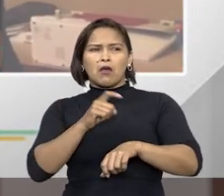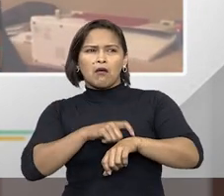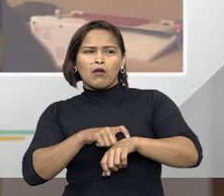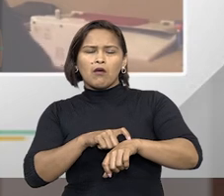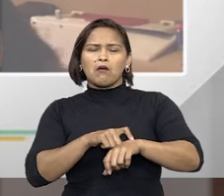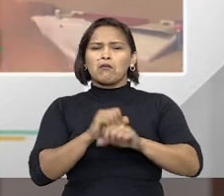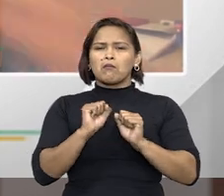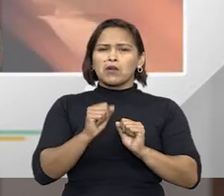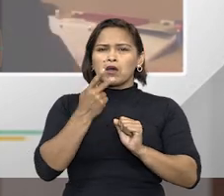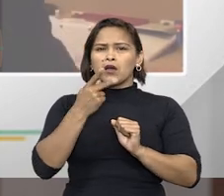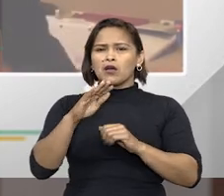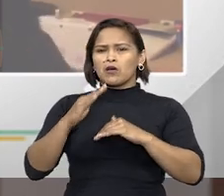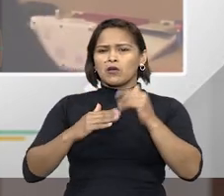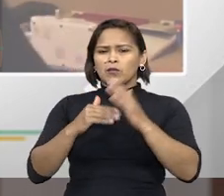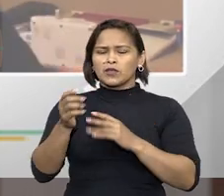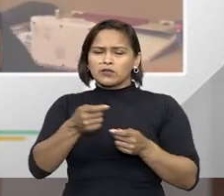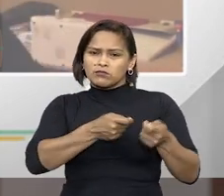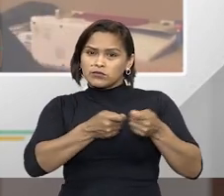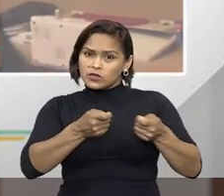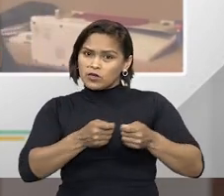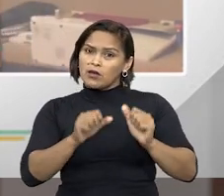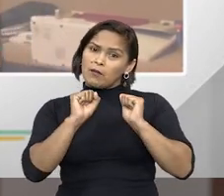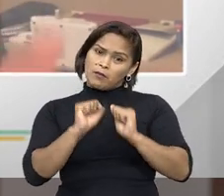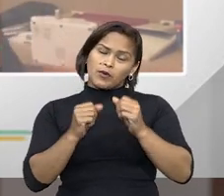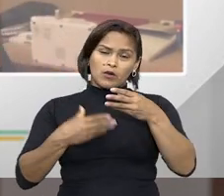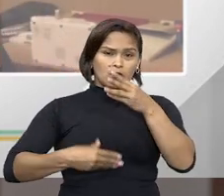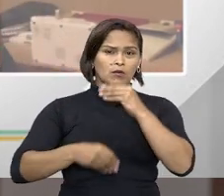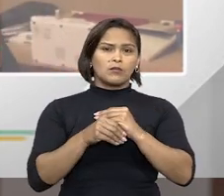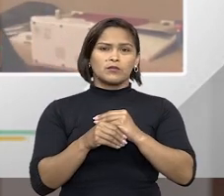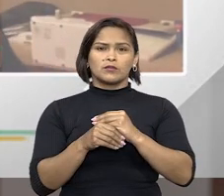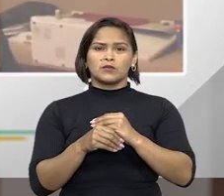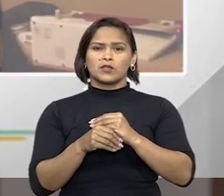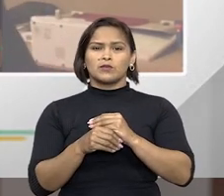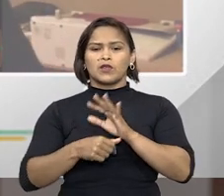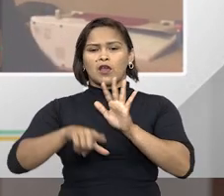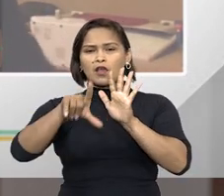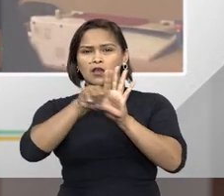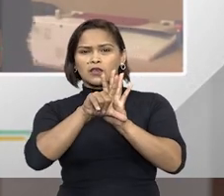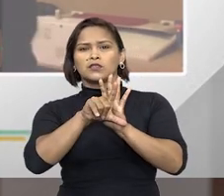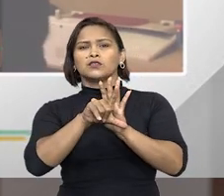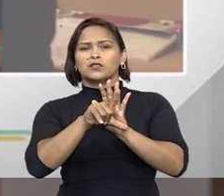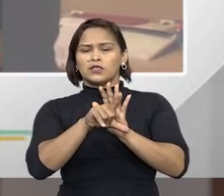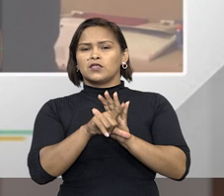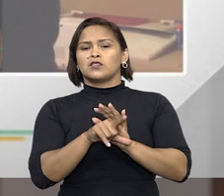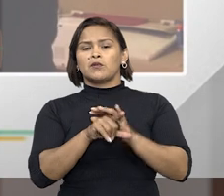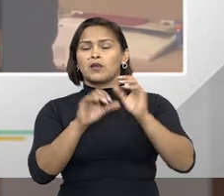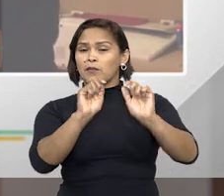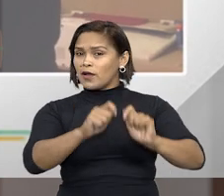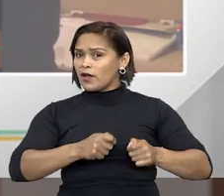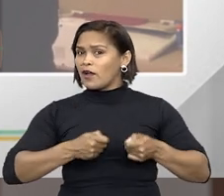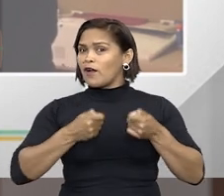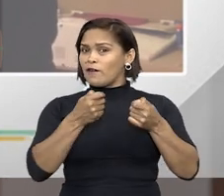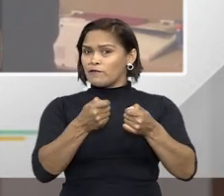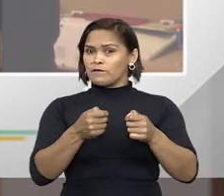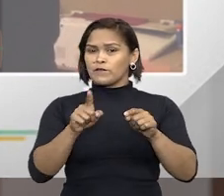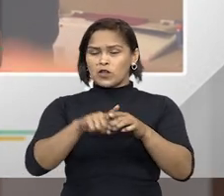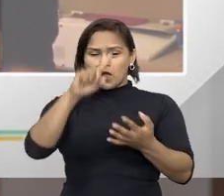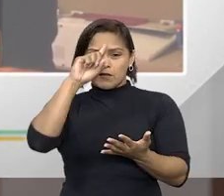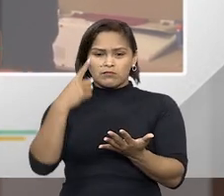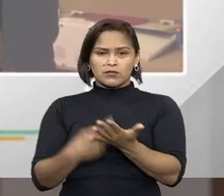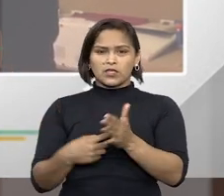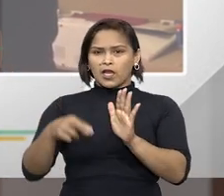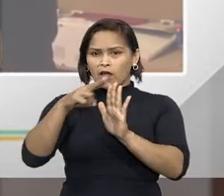competência concorrente pode complementar a legislação federal para dar mais força à aplicabilidade da norma.